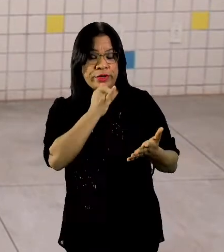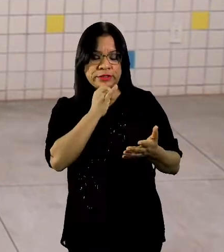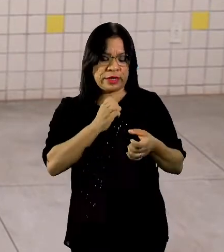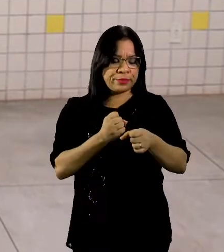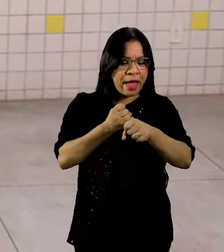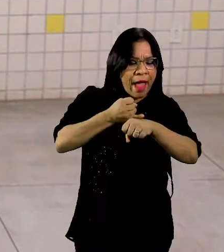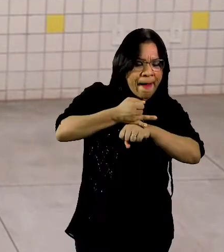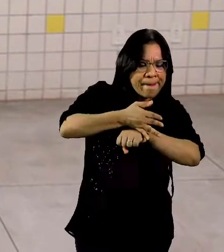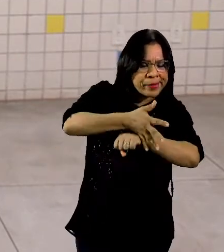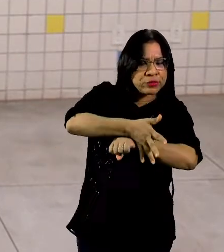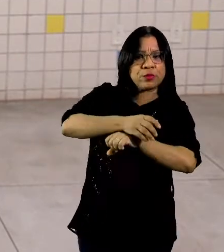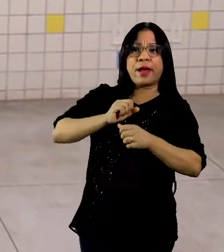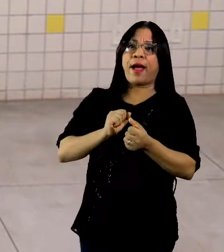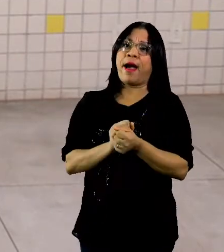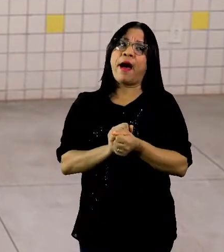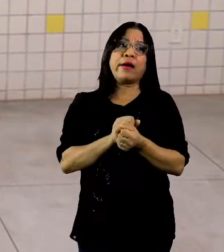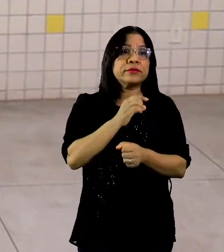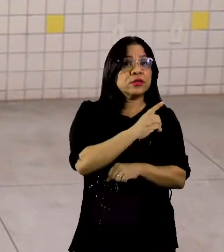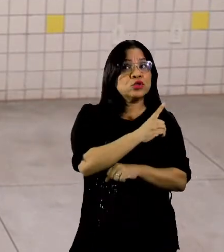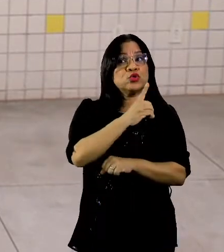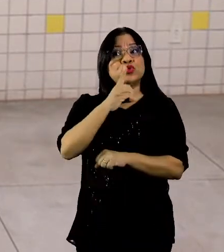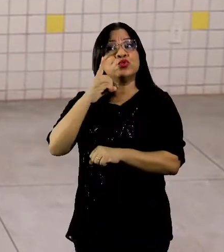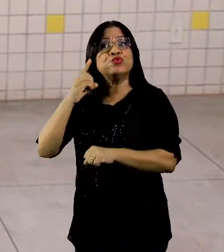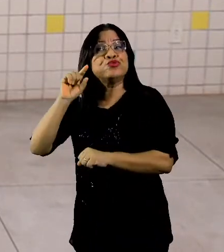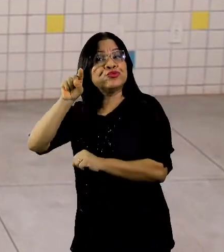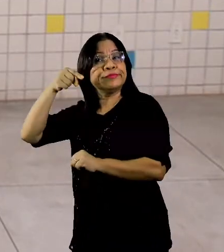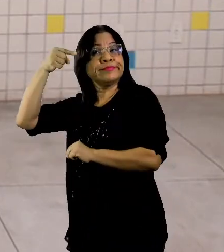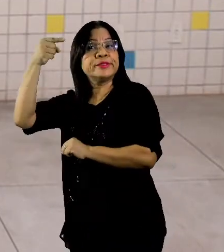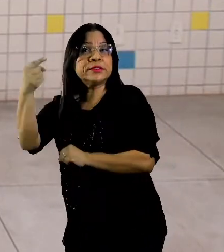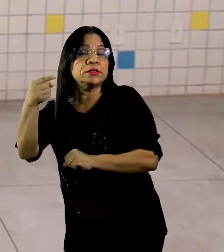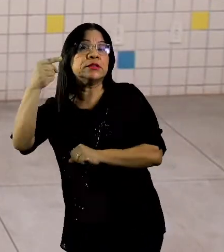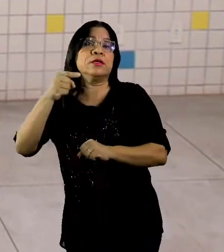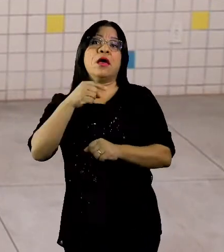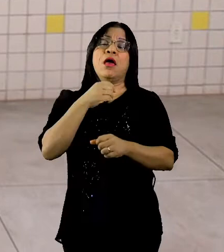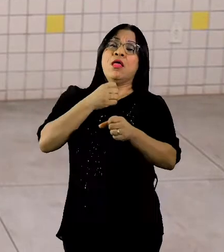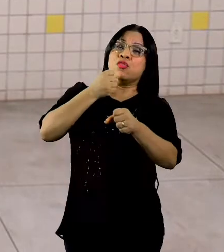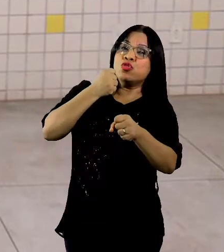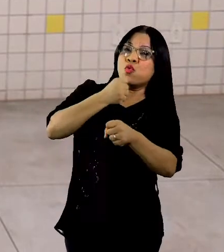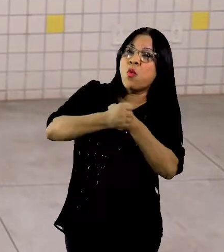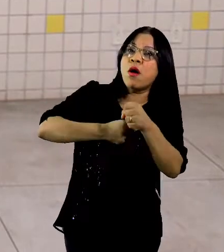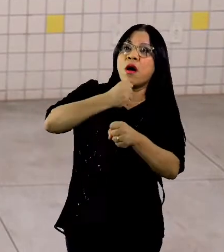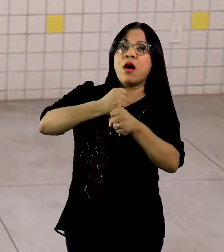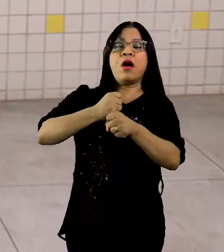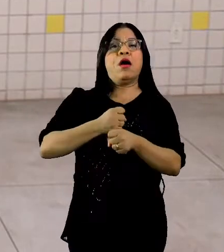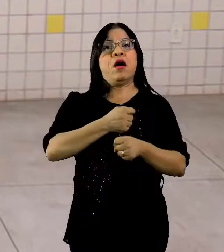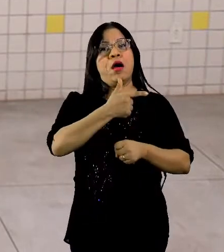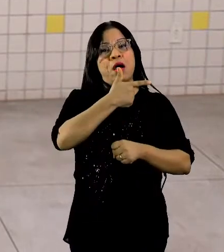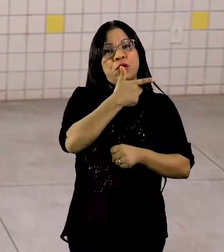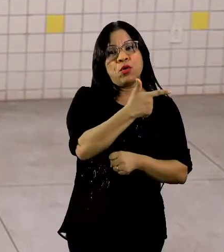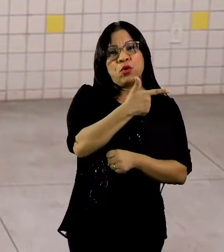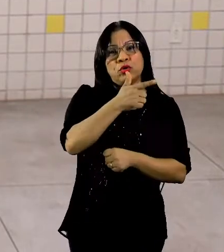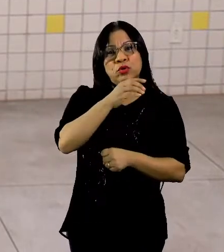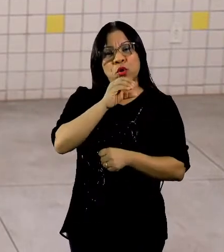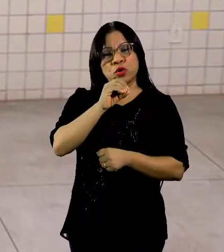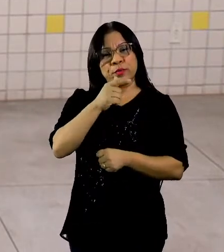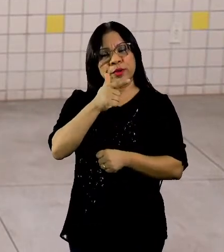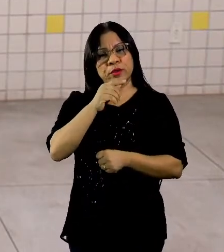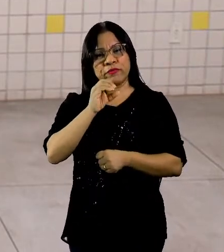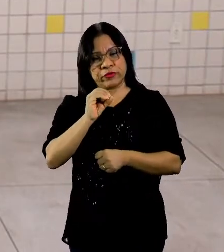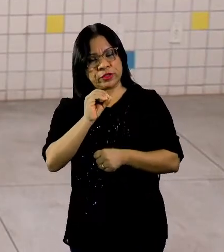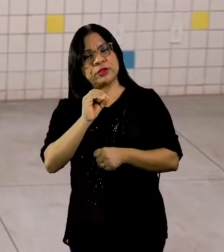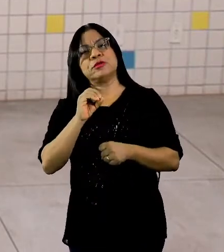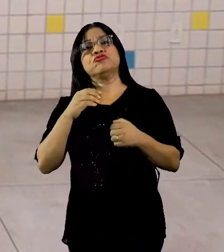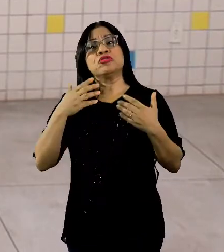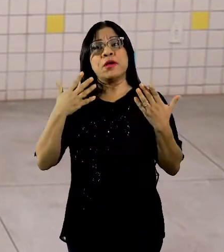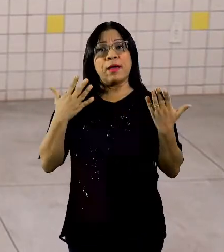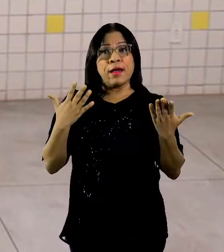dia seguinte, no ano 2020, ontem, hoje, são